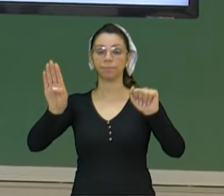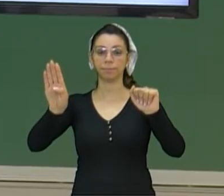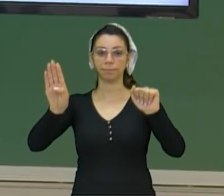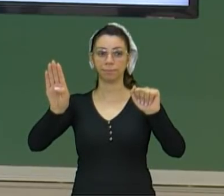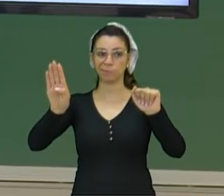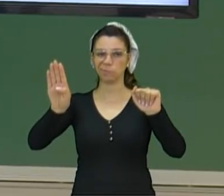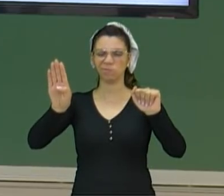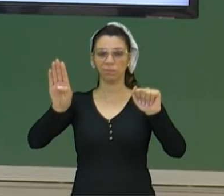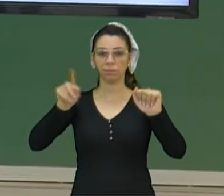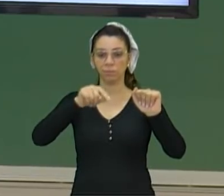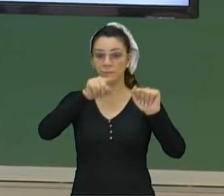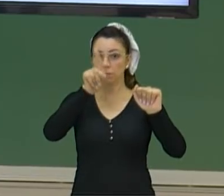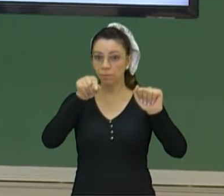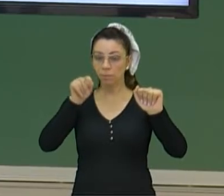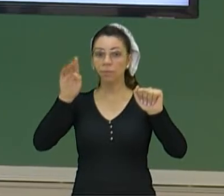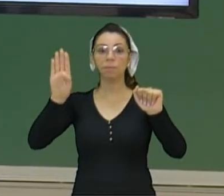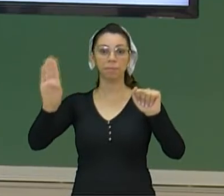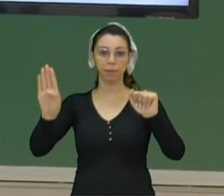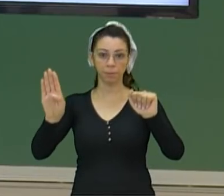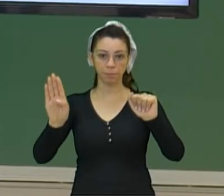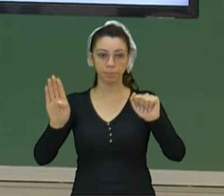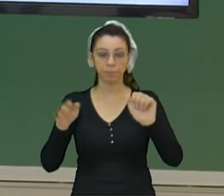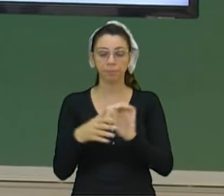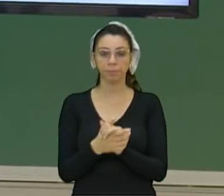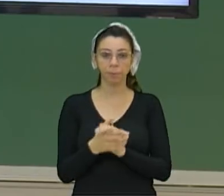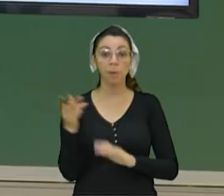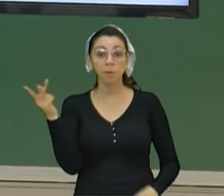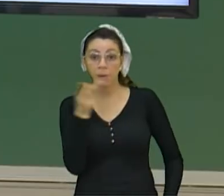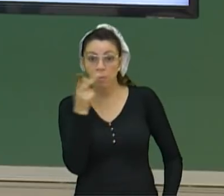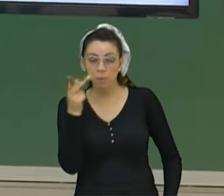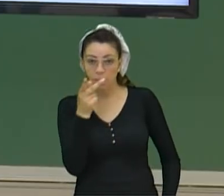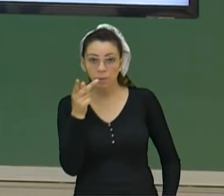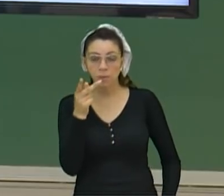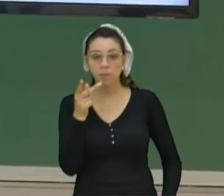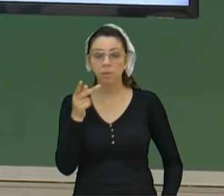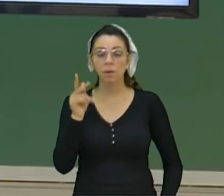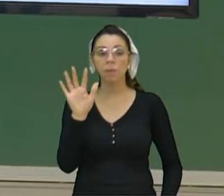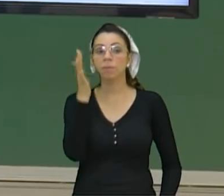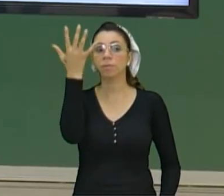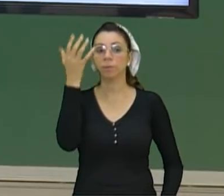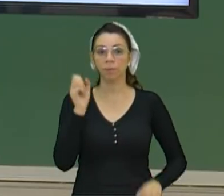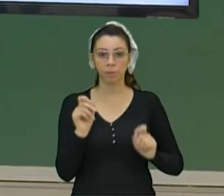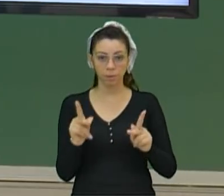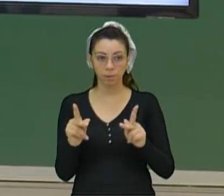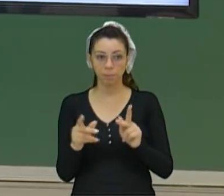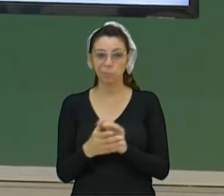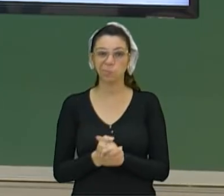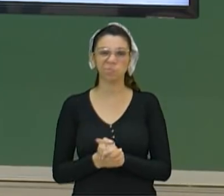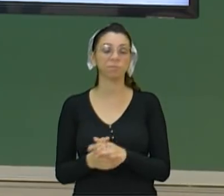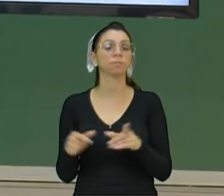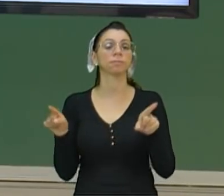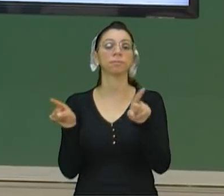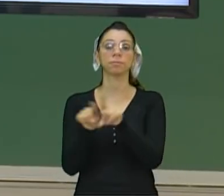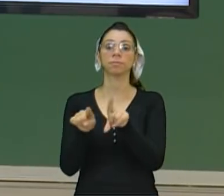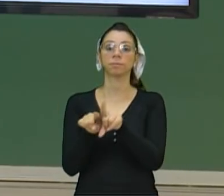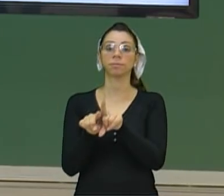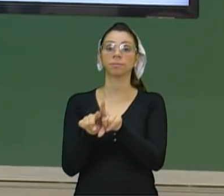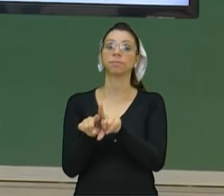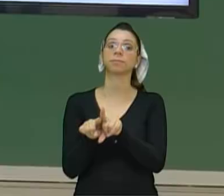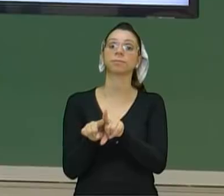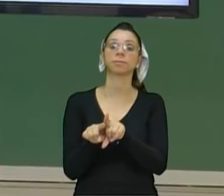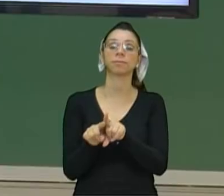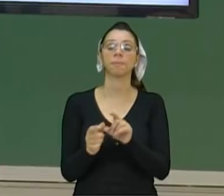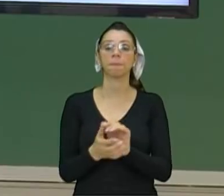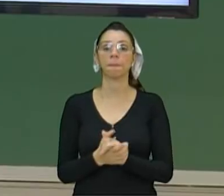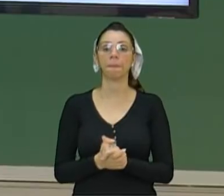A, interseção com B, certo? Desses dois eventos aqui, ok, pessoal? Então, também nós